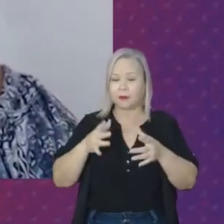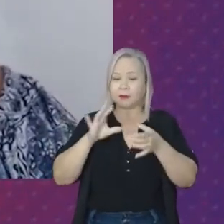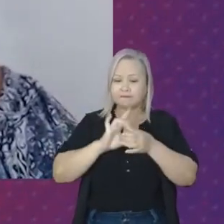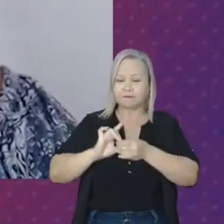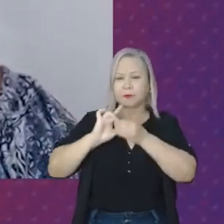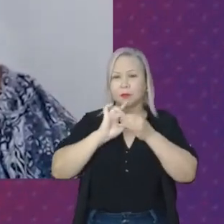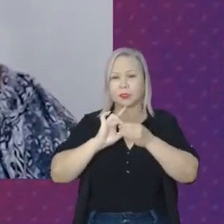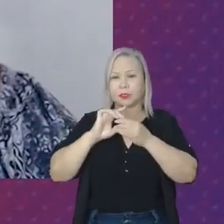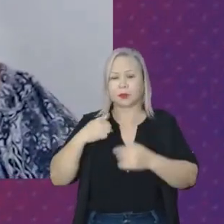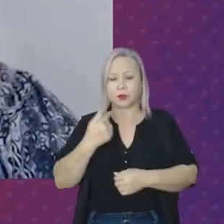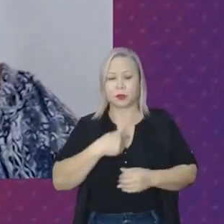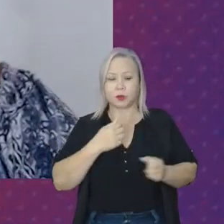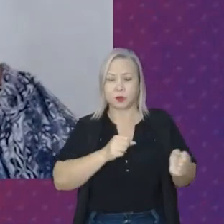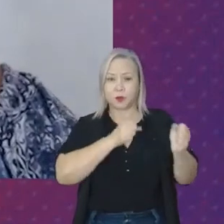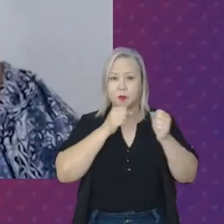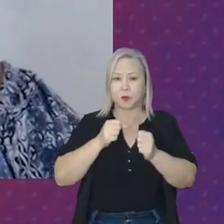possa